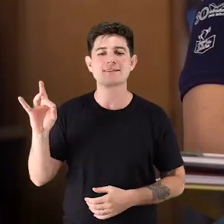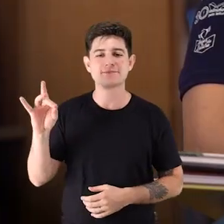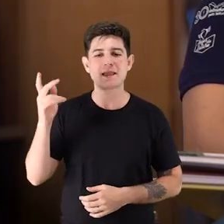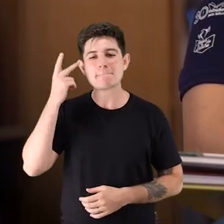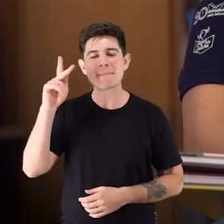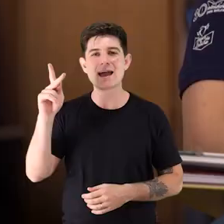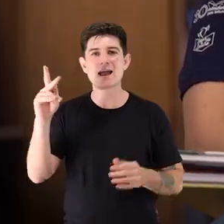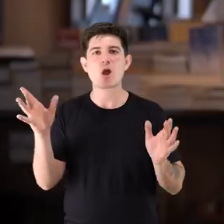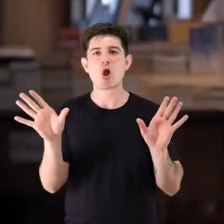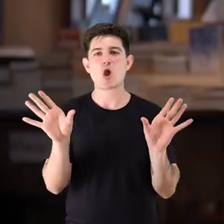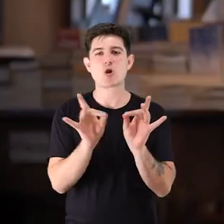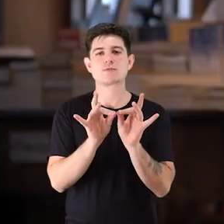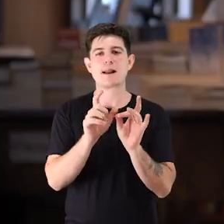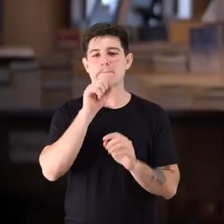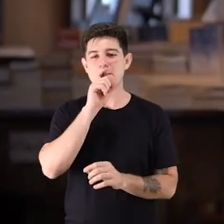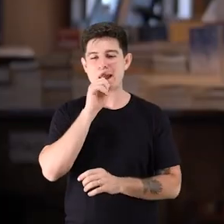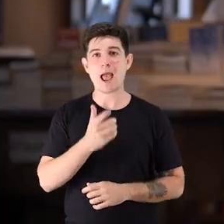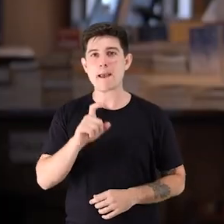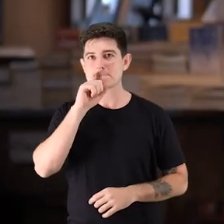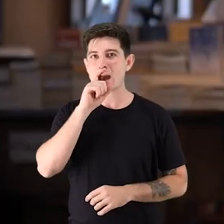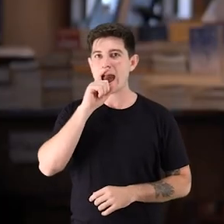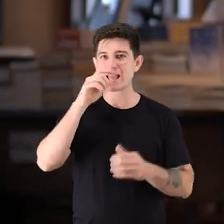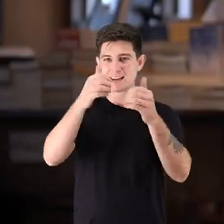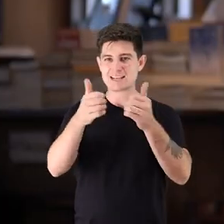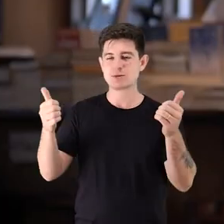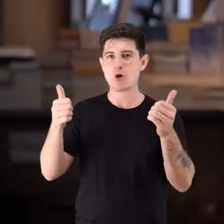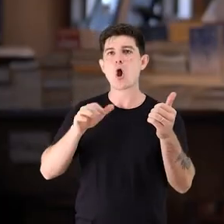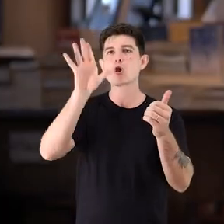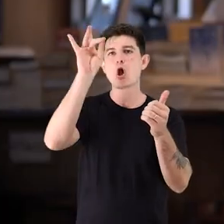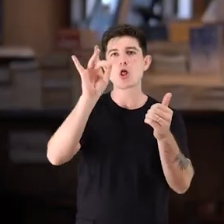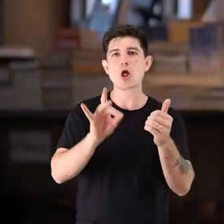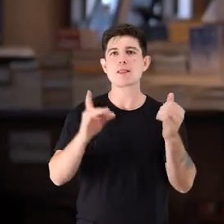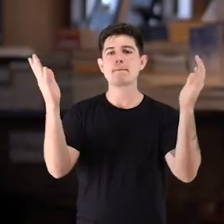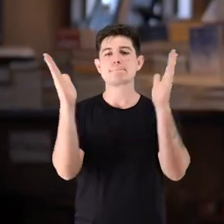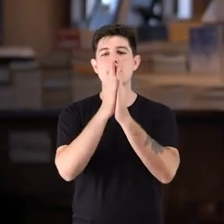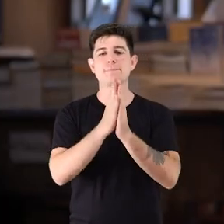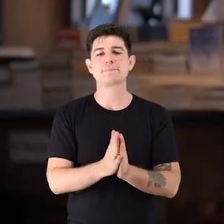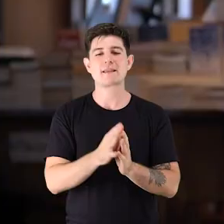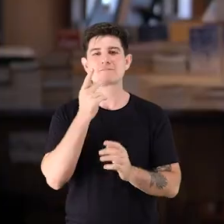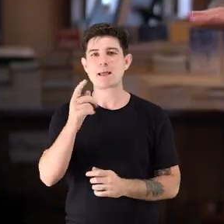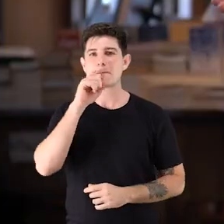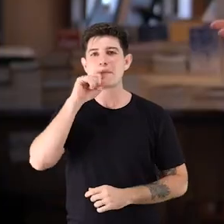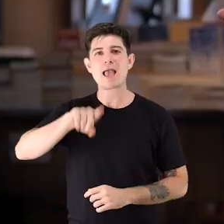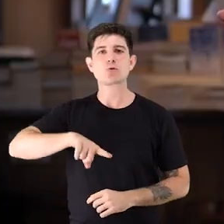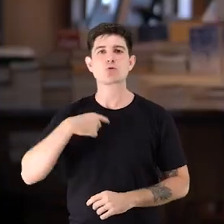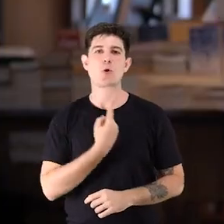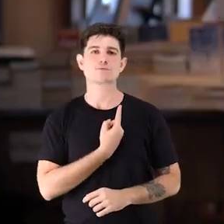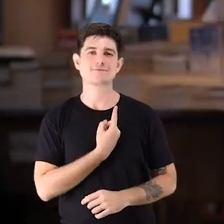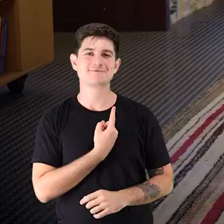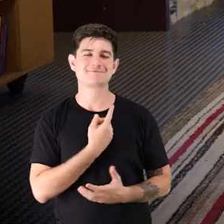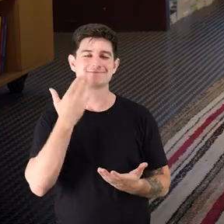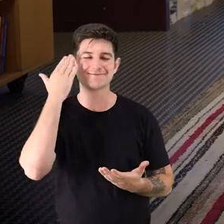cola para unir pai. Muito barato, gente, cola para unir pai. E passam no pai e grudam ele de novo. E dizem no final, bom, agora papai é nosso. Papai é